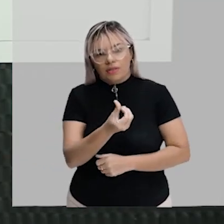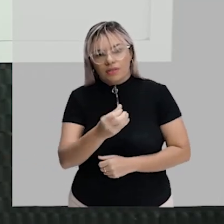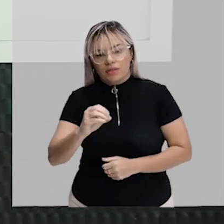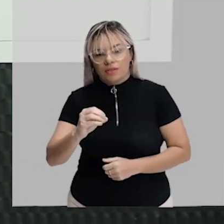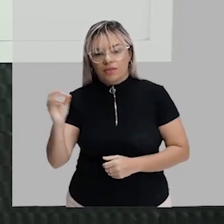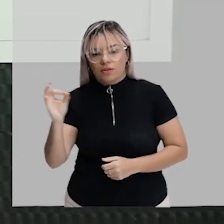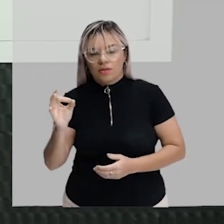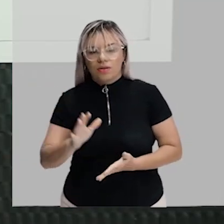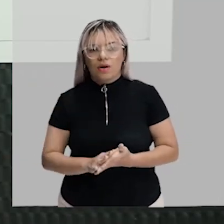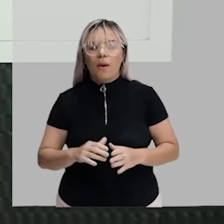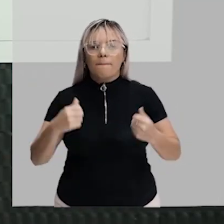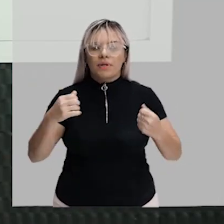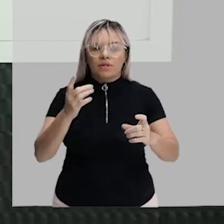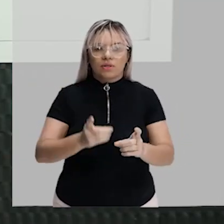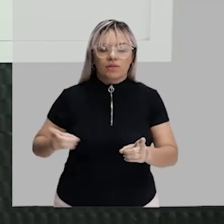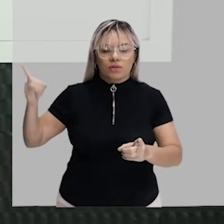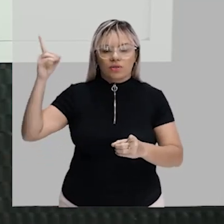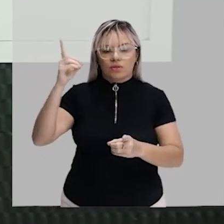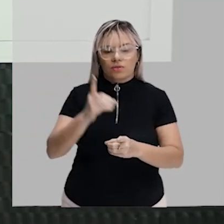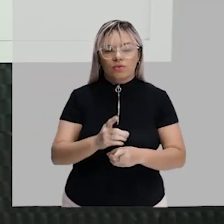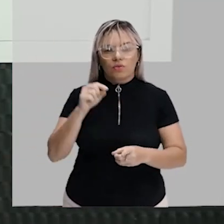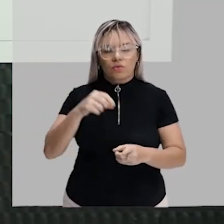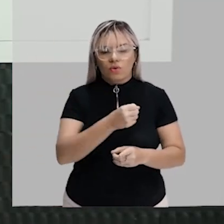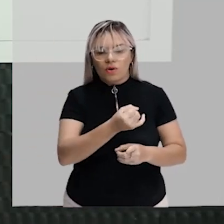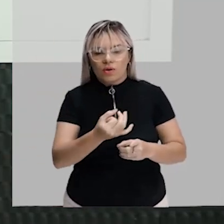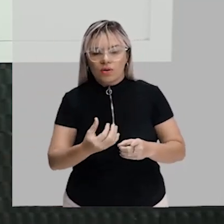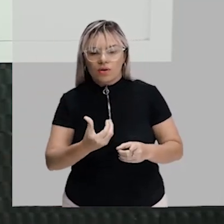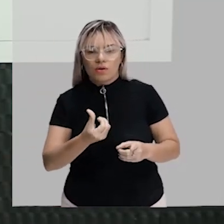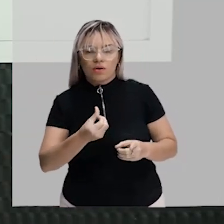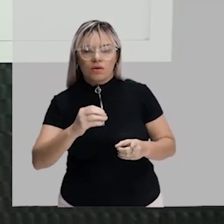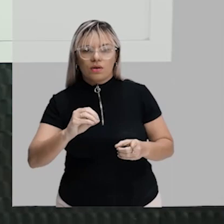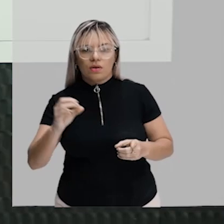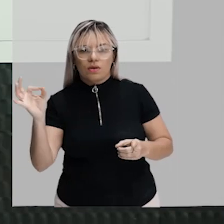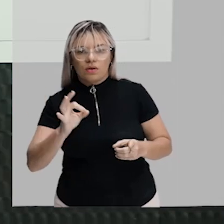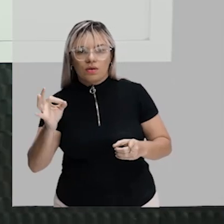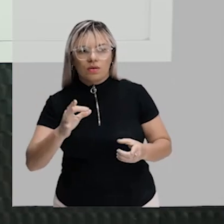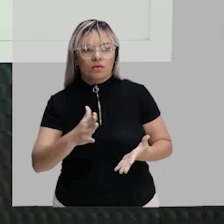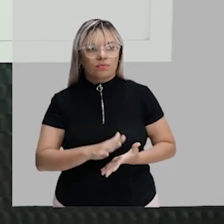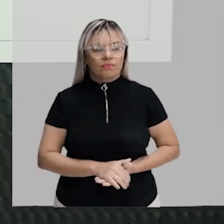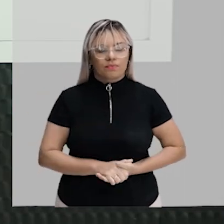esse 60%. Então, nesse caso, 60%